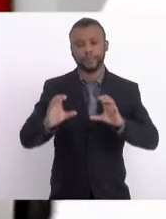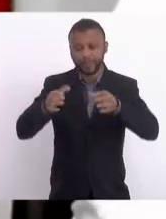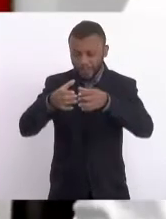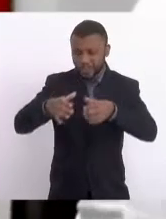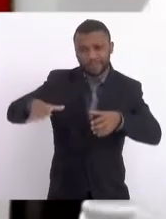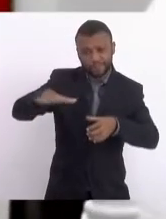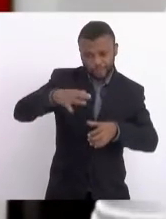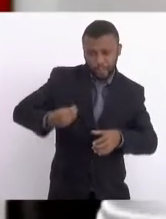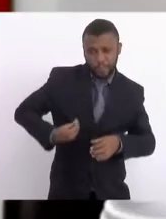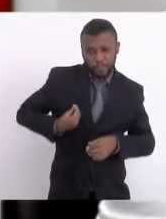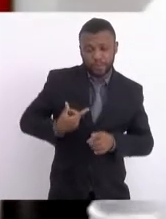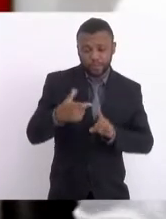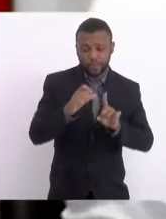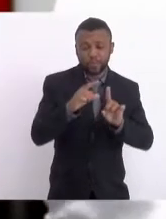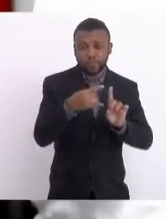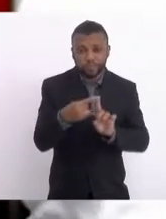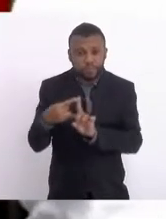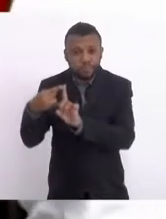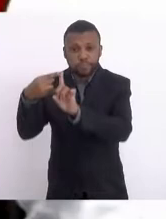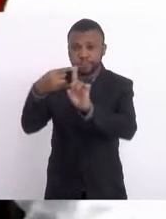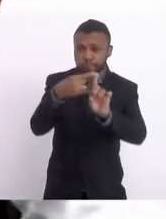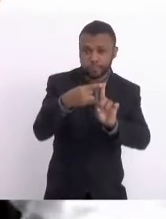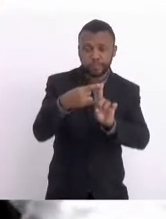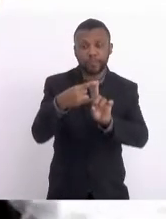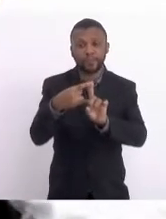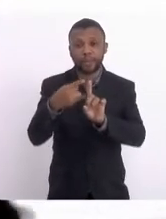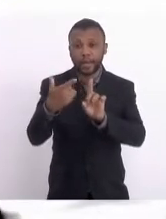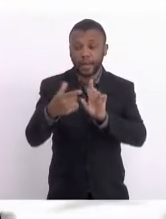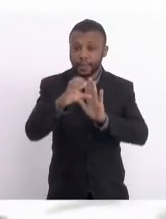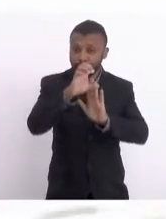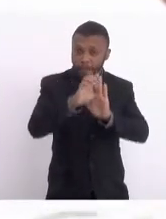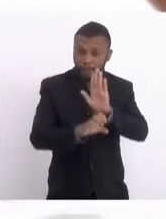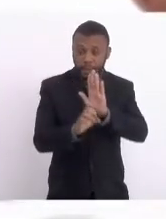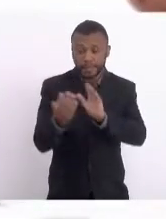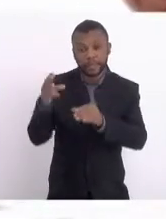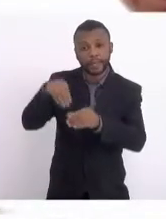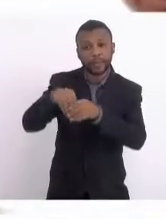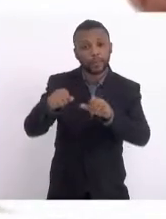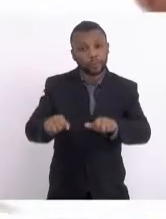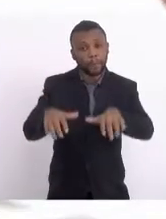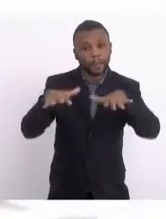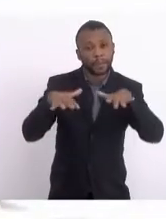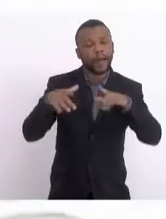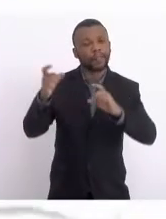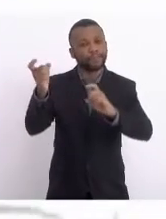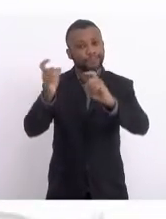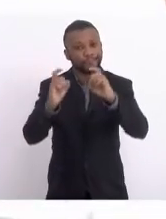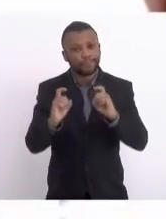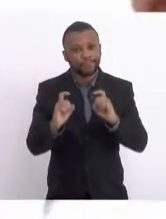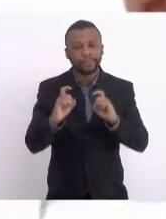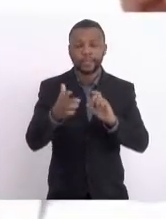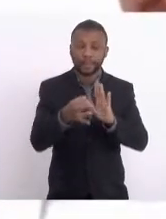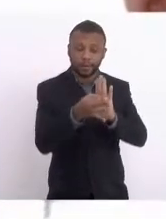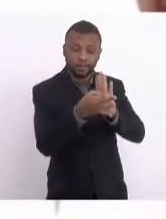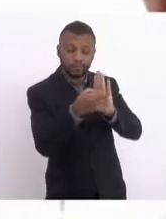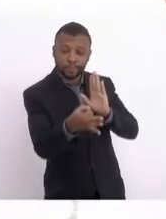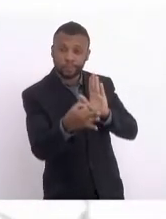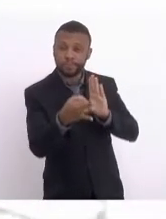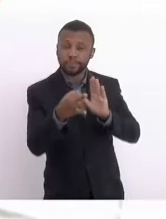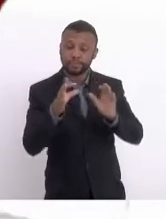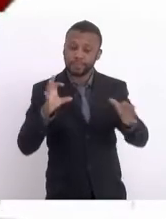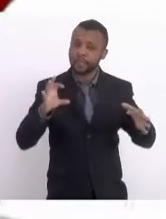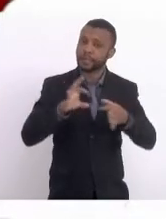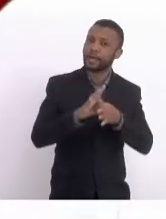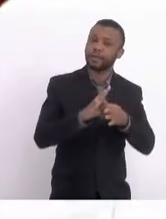fiscalização financeira e controle, as emendas de plenário para emitir parecer pela Comissão de Defesa dos Direitos Humanos